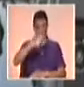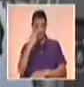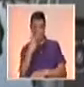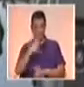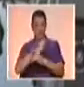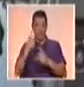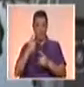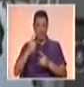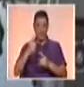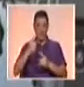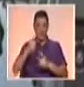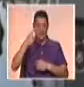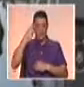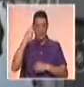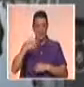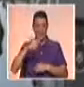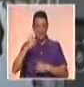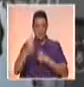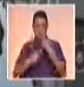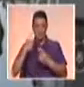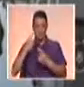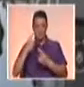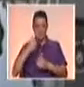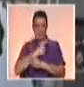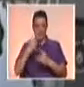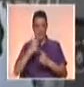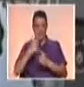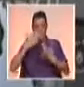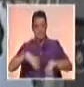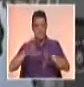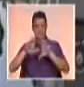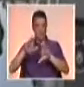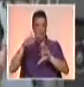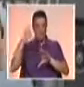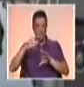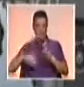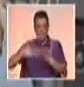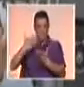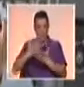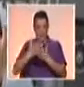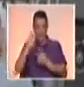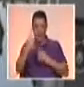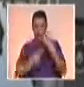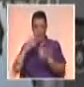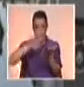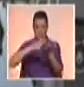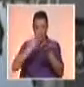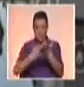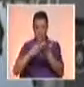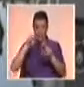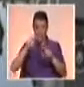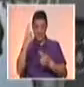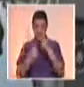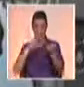Por muito, enfim, longe que nós estejamos dessa realidade, mas acabamos sempre por dar conta que está ali alguém a traduzir. E se há